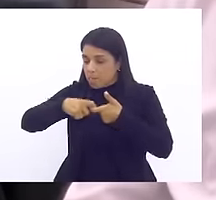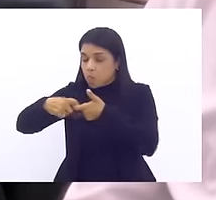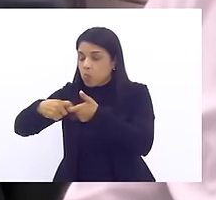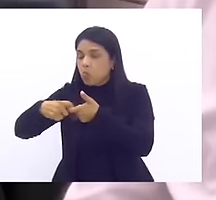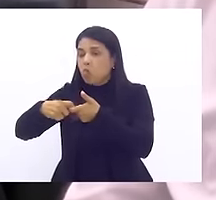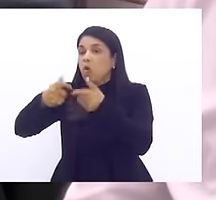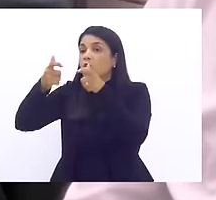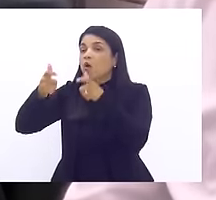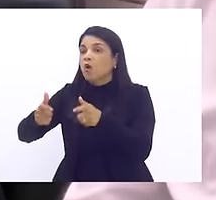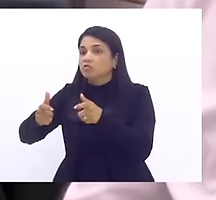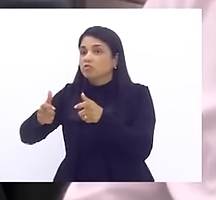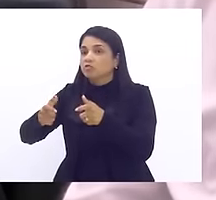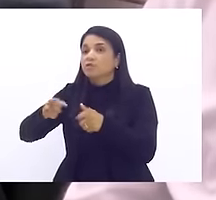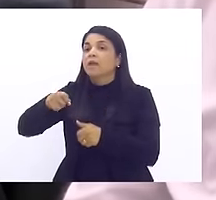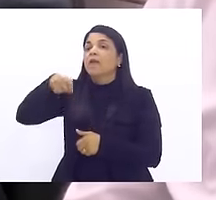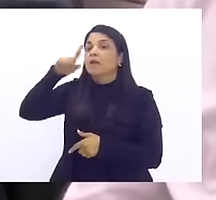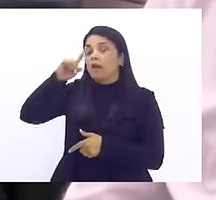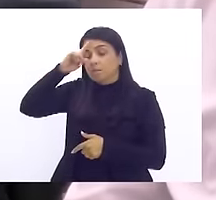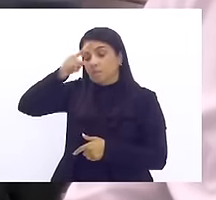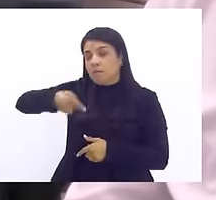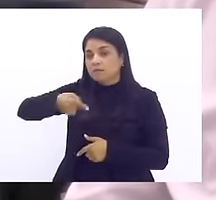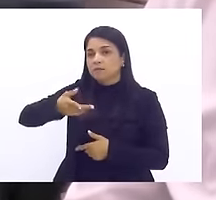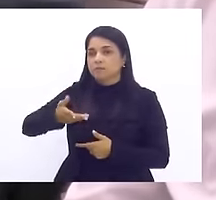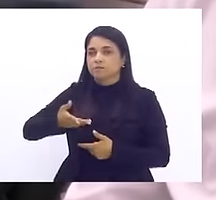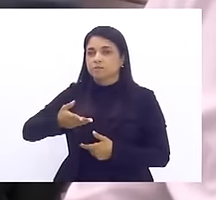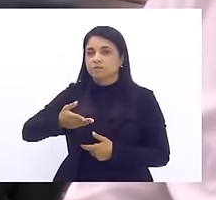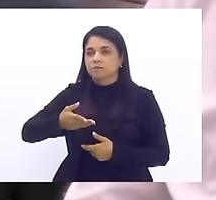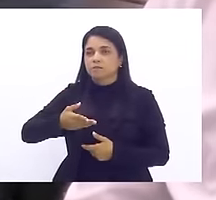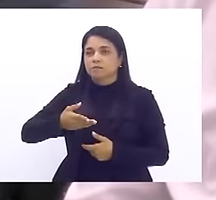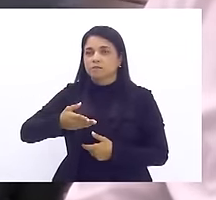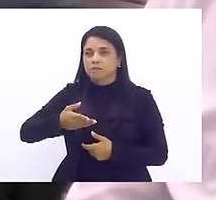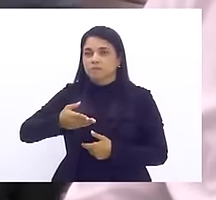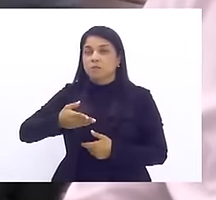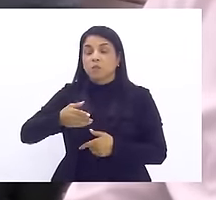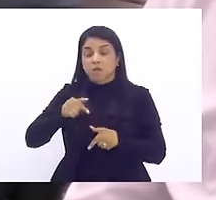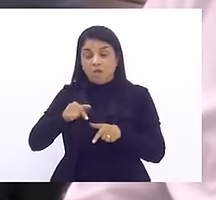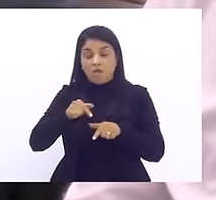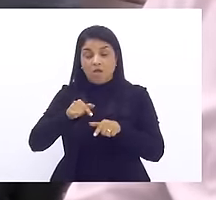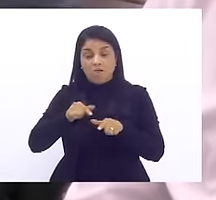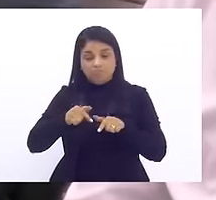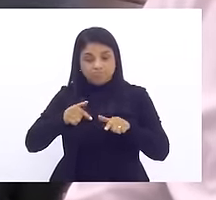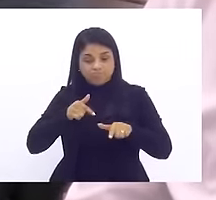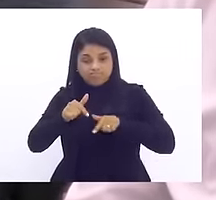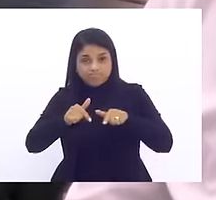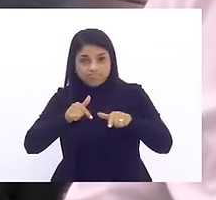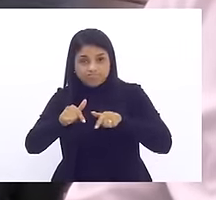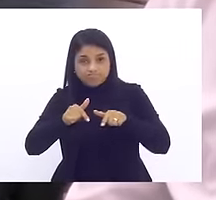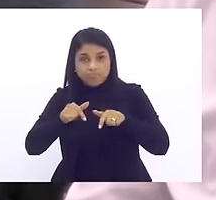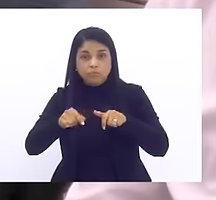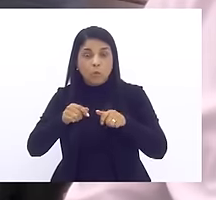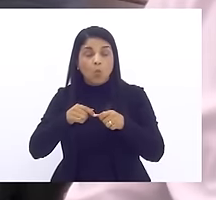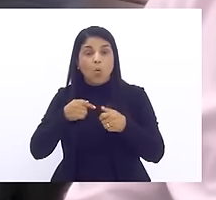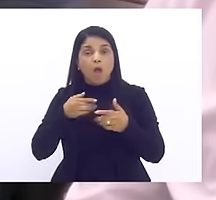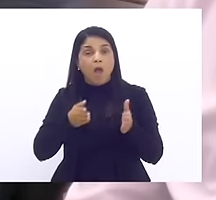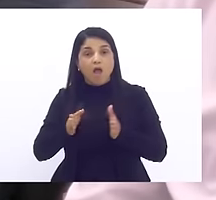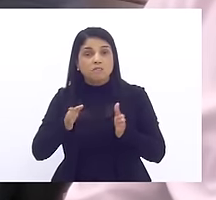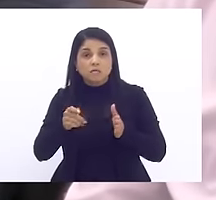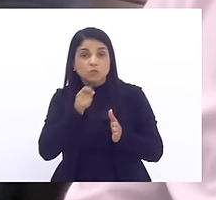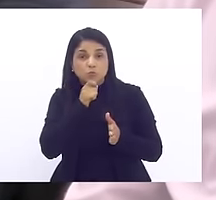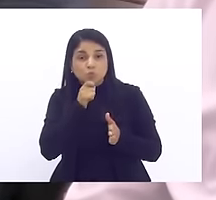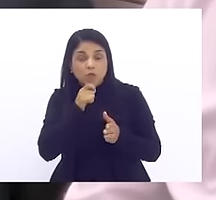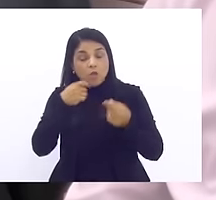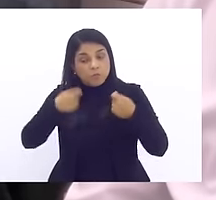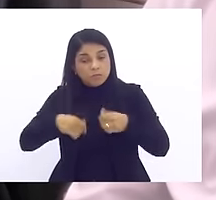demais é só Quem determina é uma questão operacional que eu realmente não tenho acesso por isso eu preciso